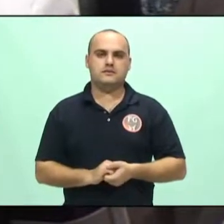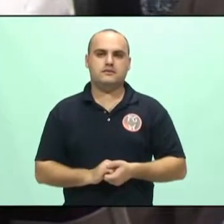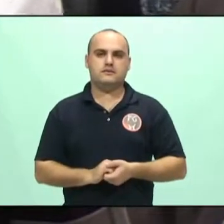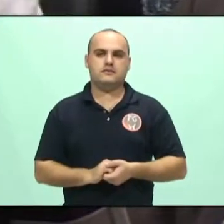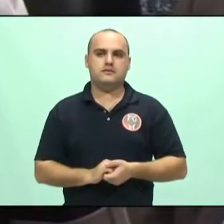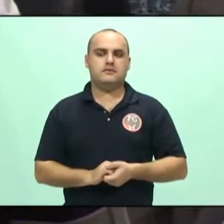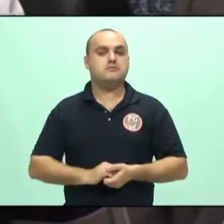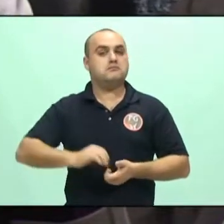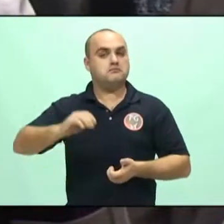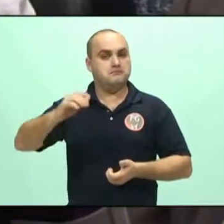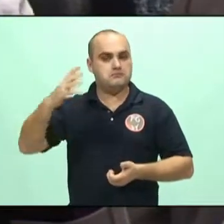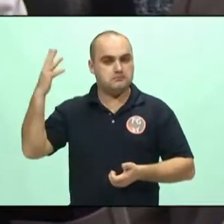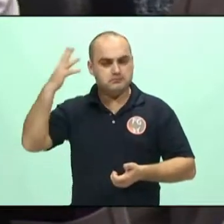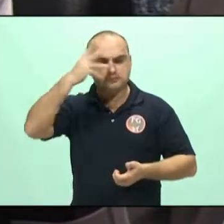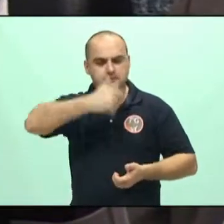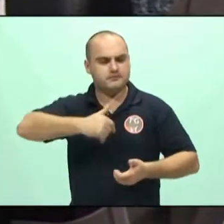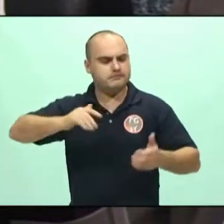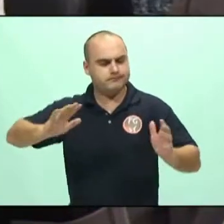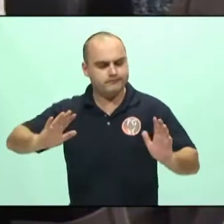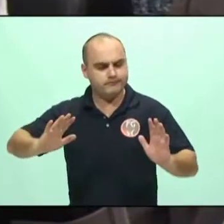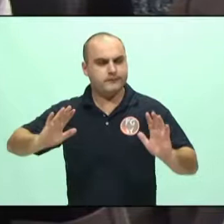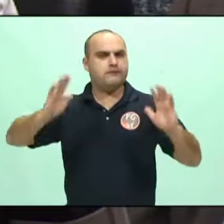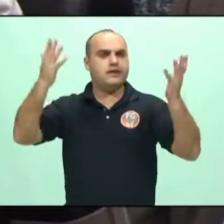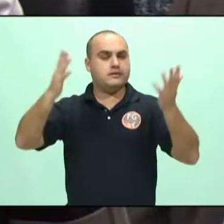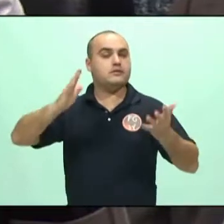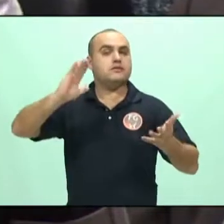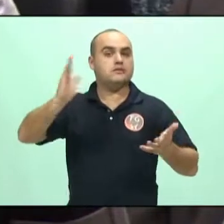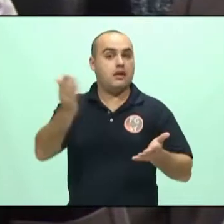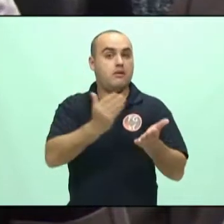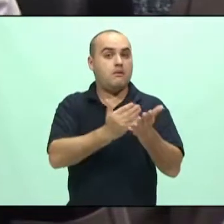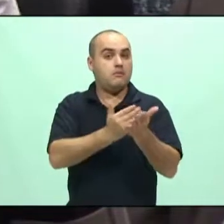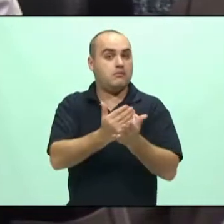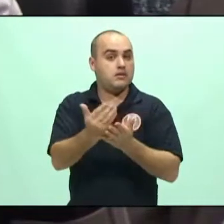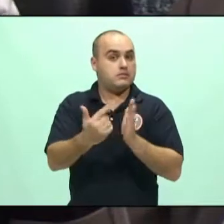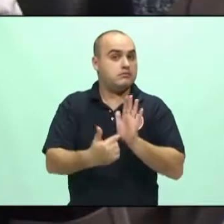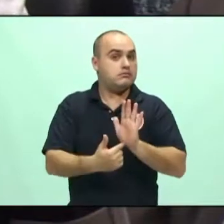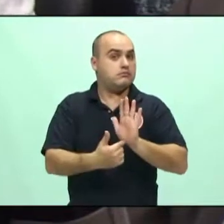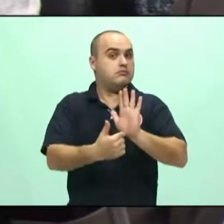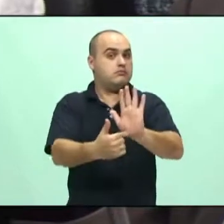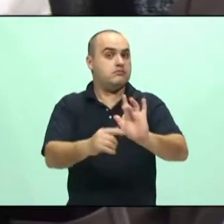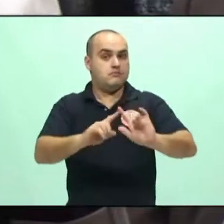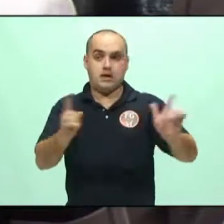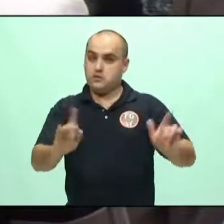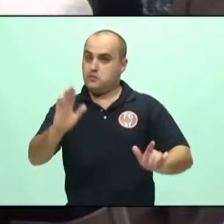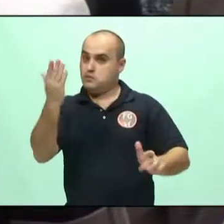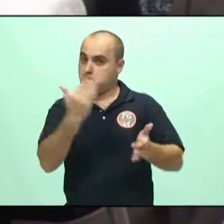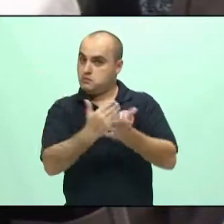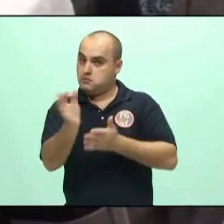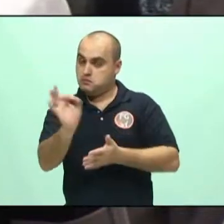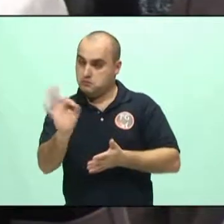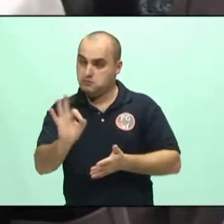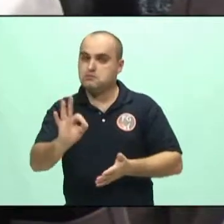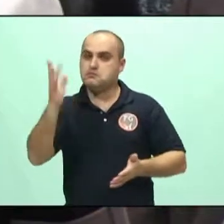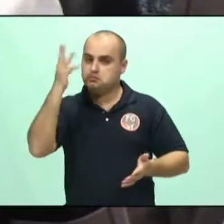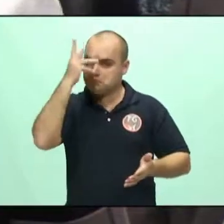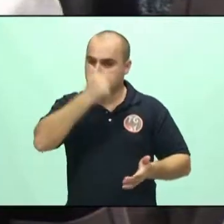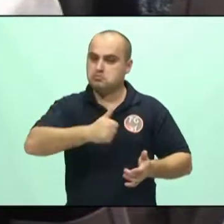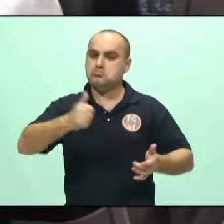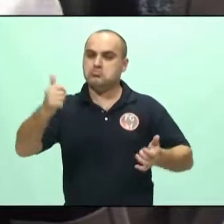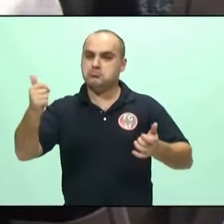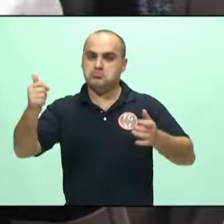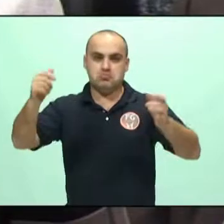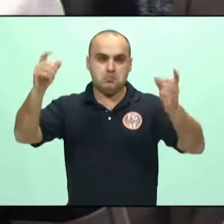linda festa que já começa a se apresentar embora não tenha começado ainda muito bonita de